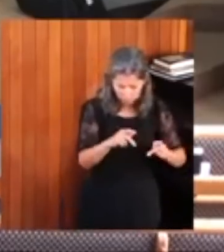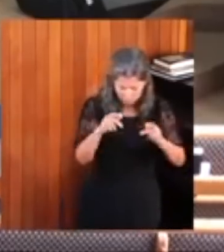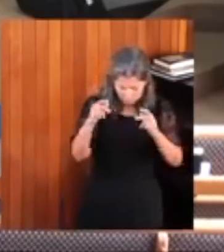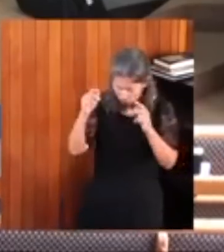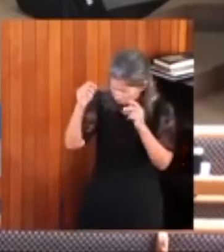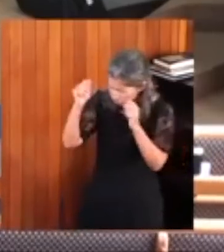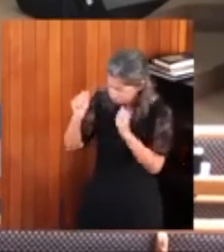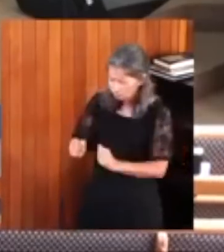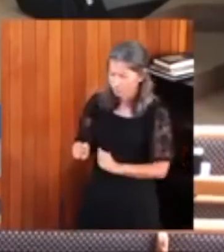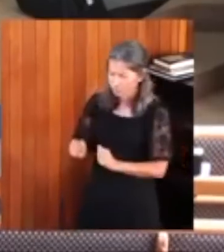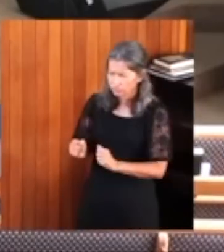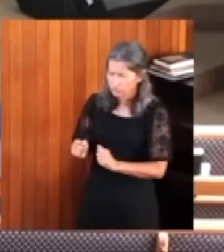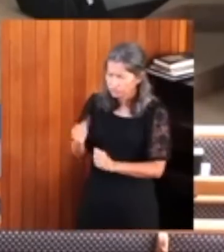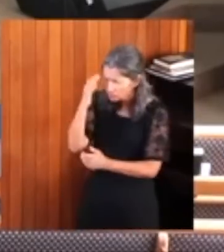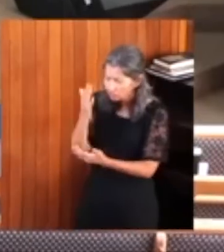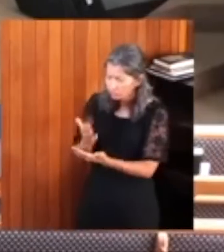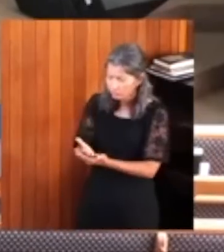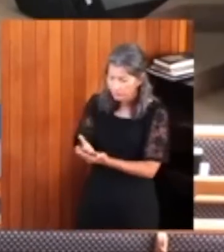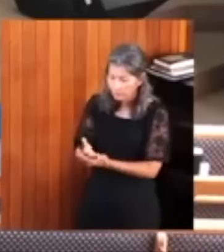conseguiu. Mas